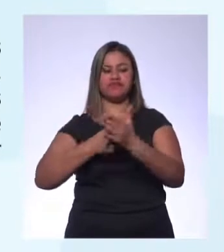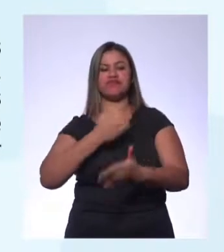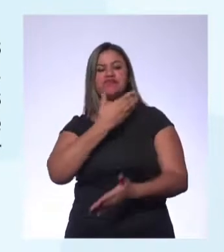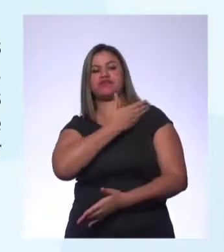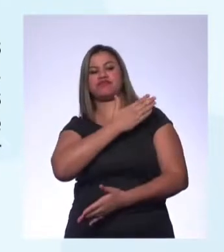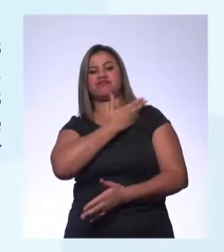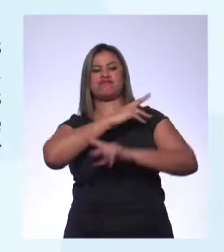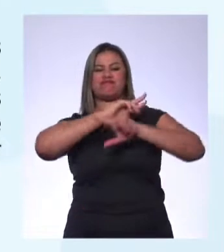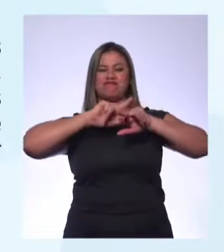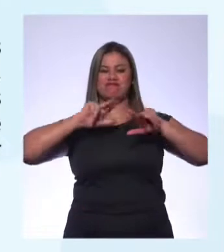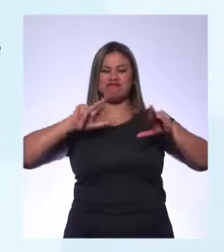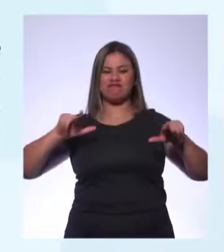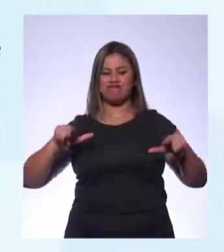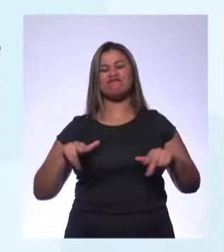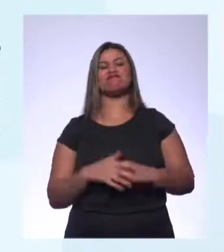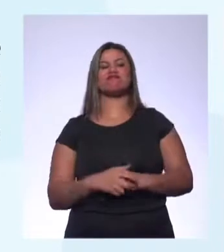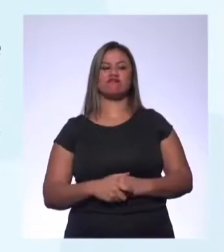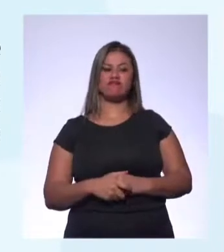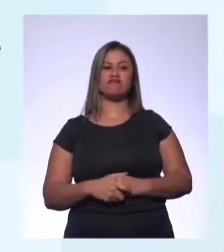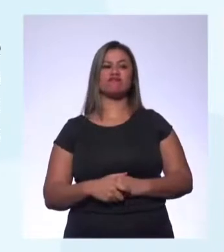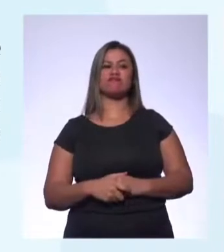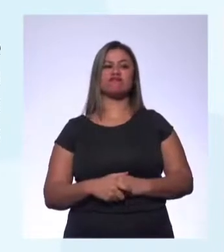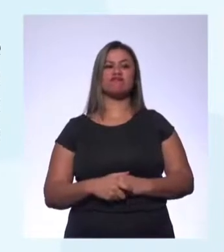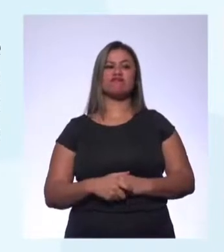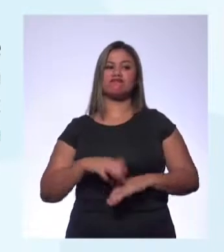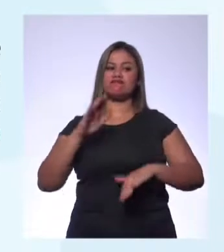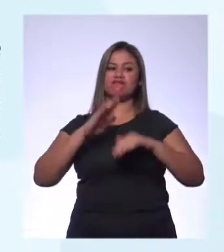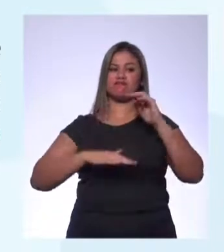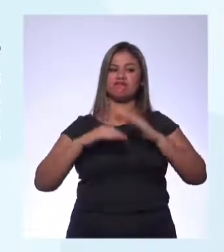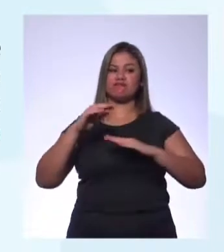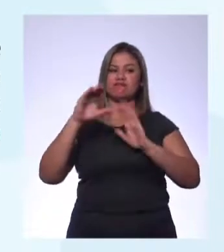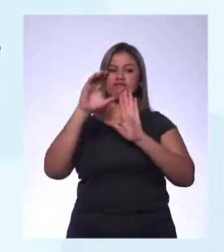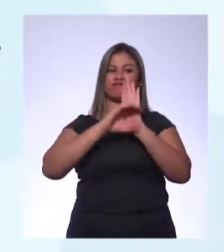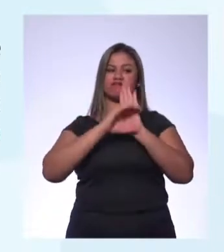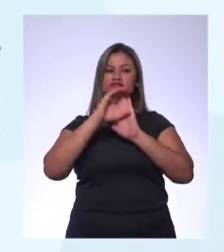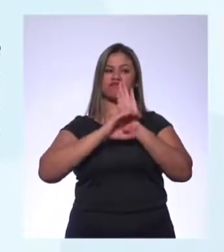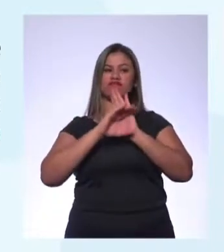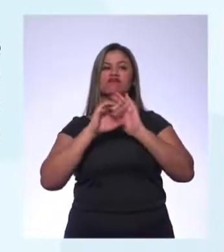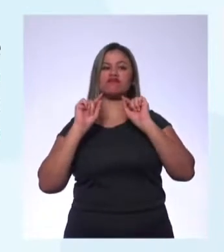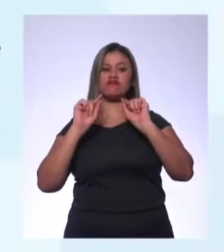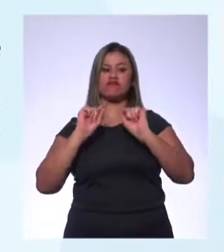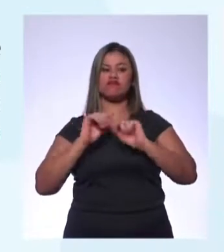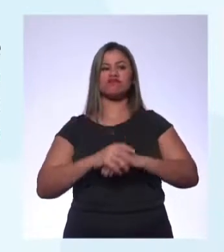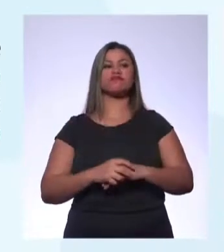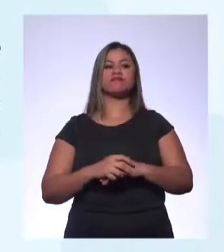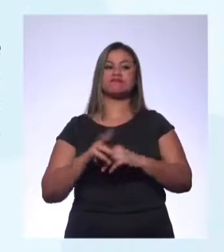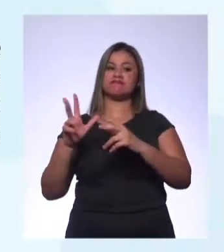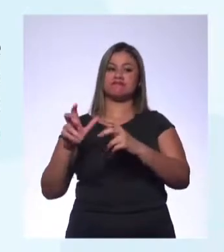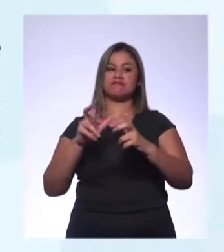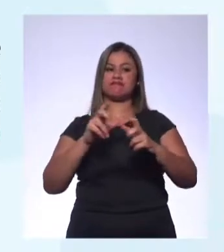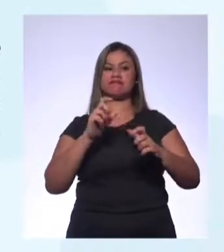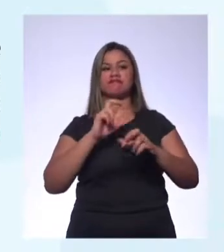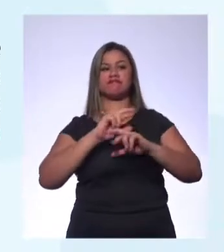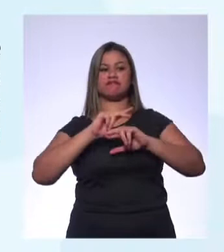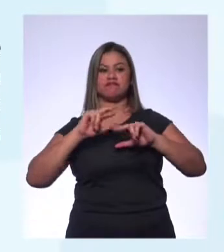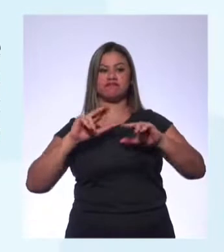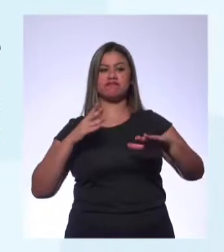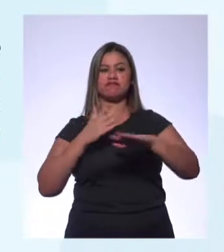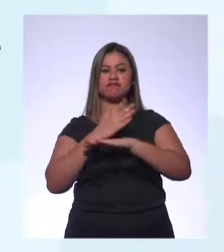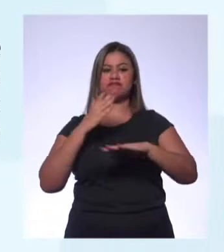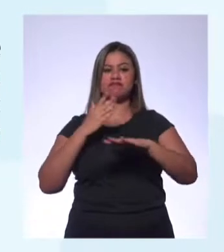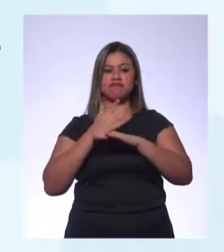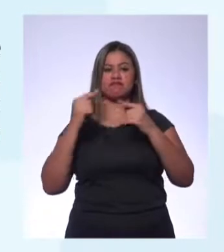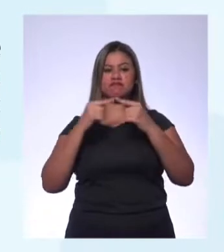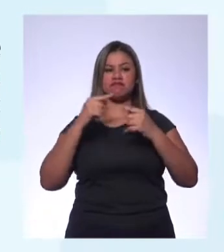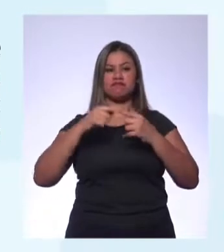de diversas naturezas. A habilidade que trabalharemos é reconhecer alternativas de intervenção